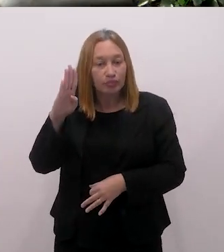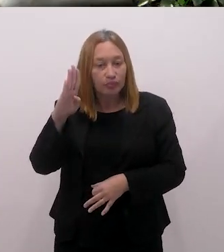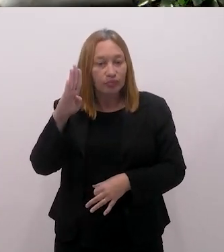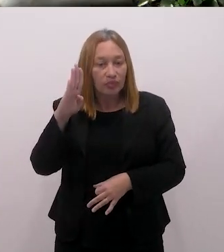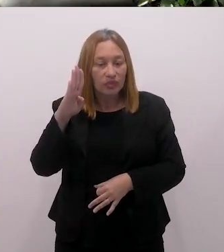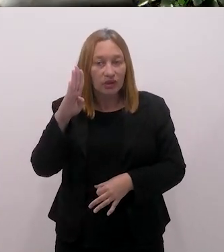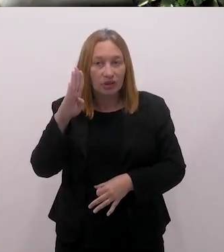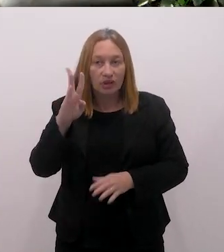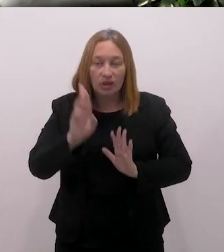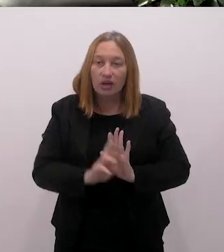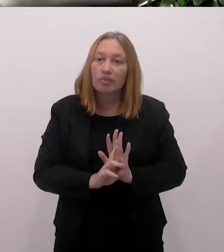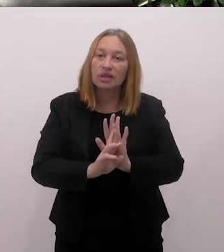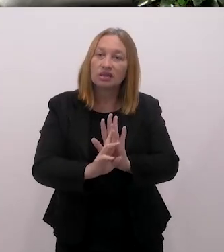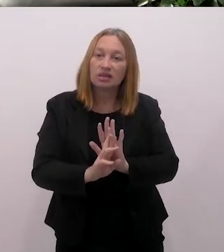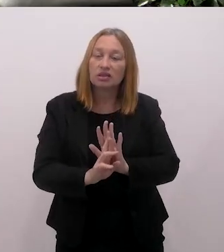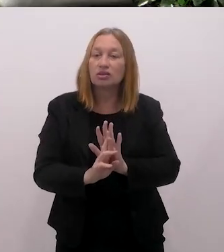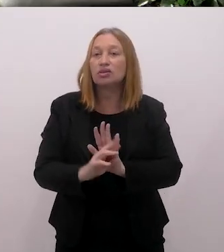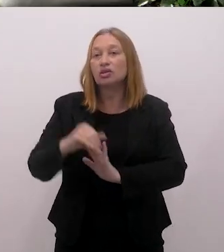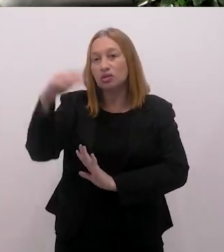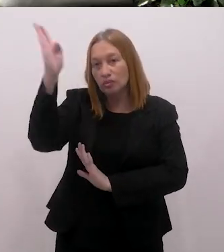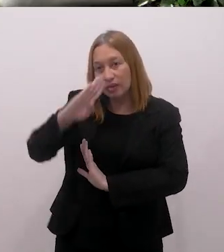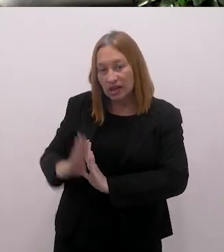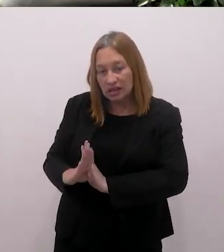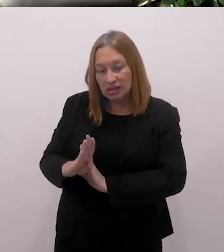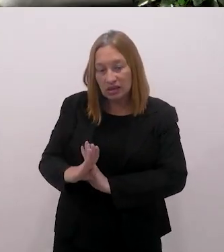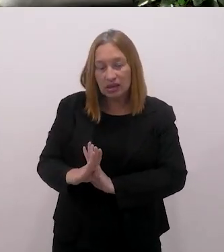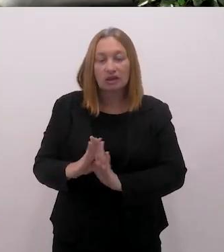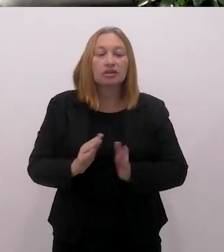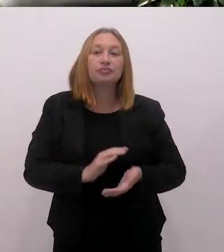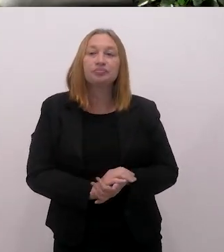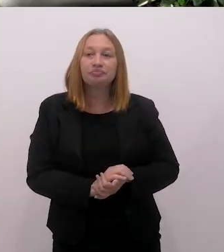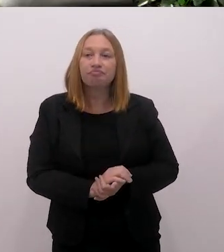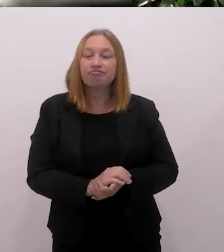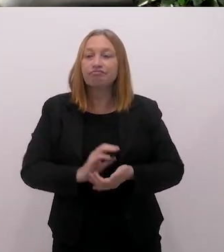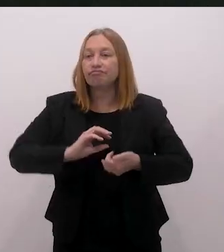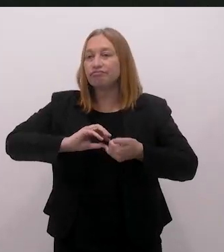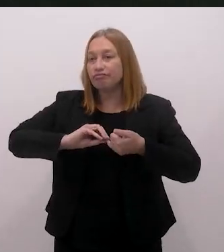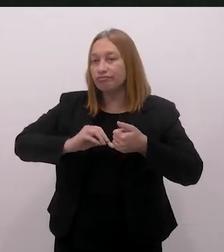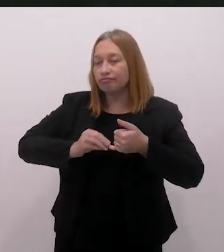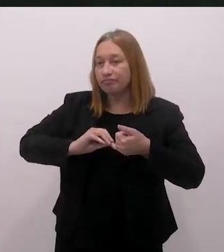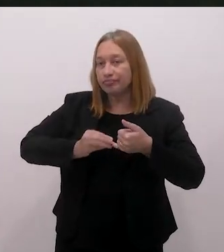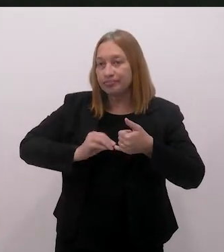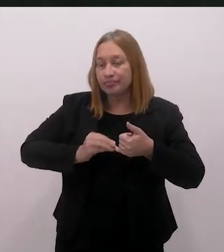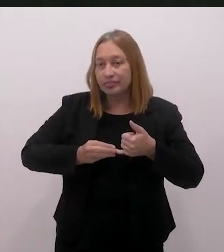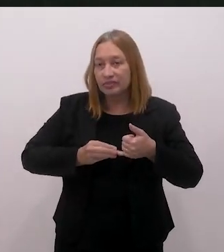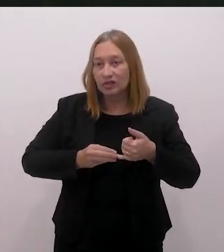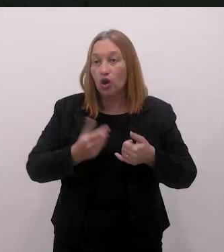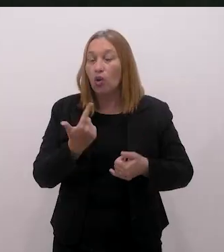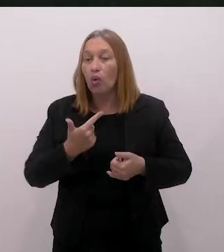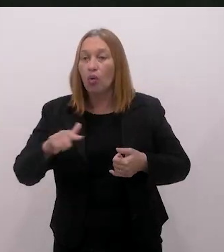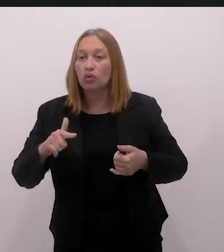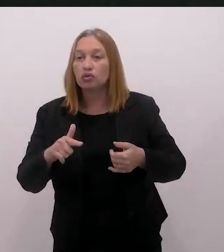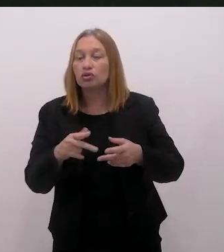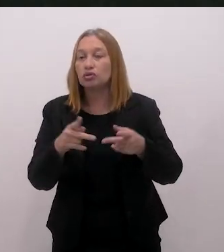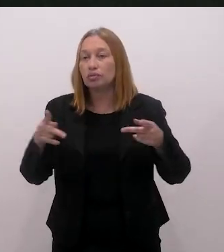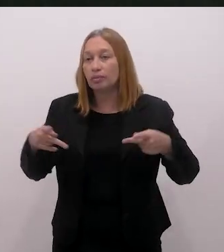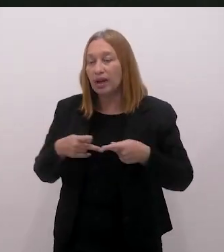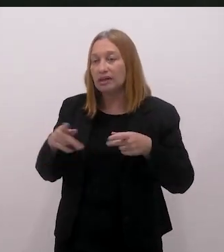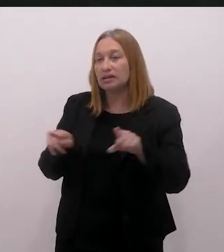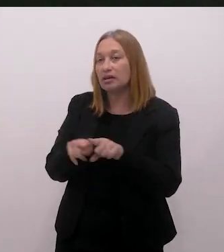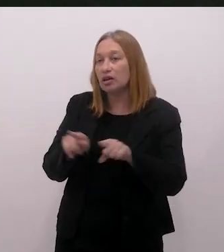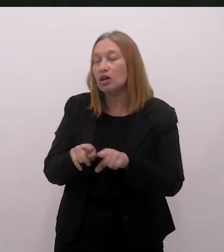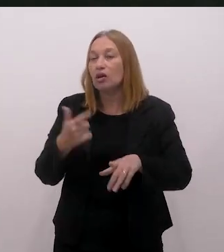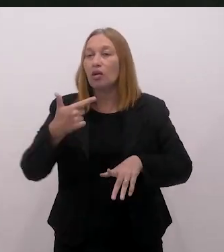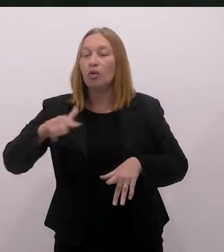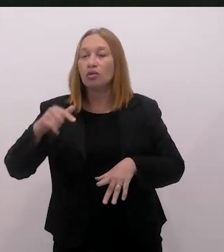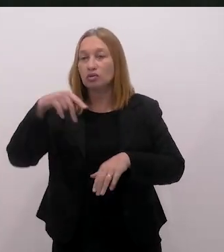O principal, que é um dos representantes até do Brasil, né? E através da feijoada foram feitos outros pratos também para